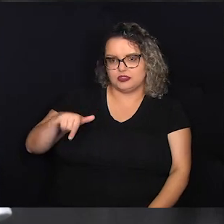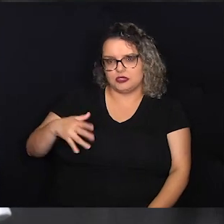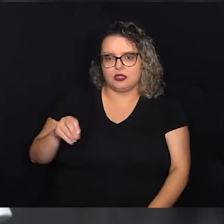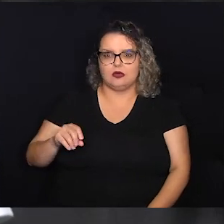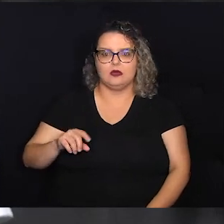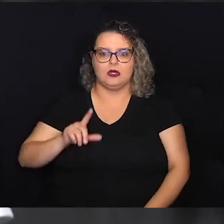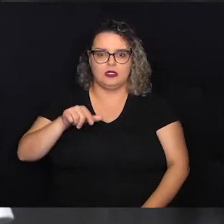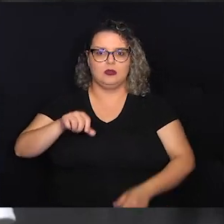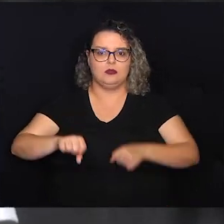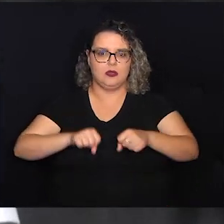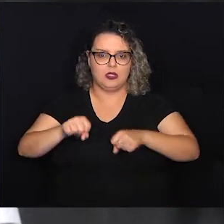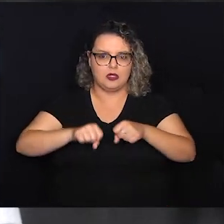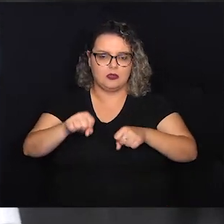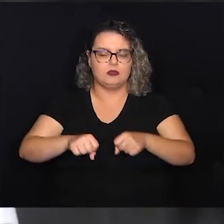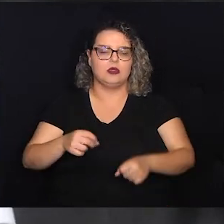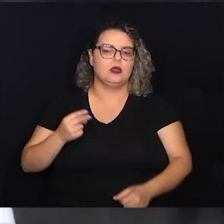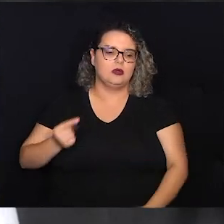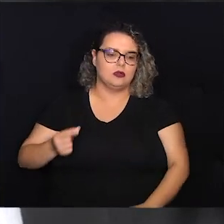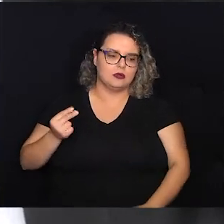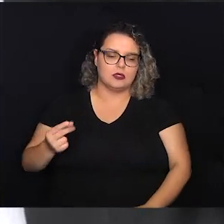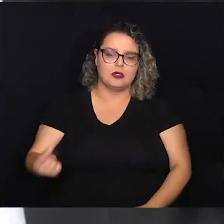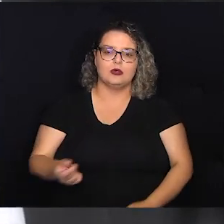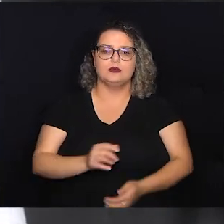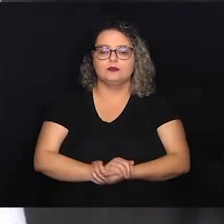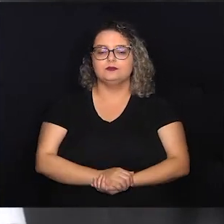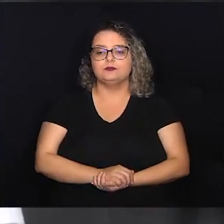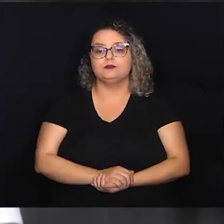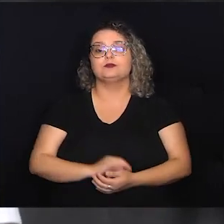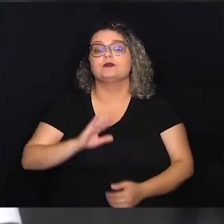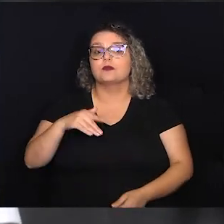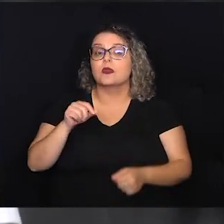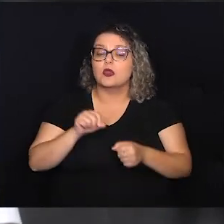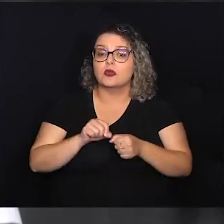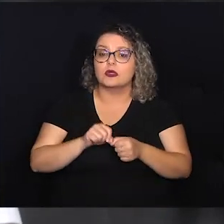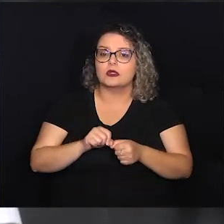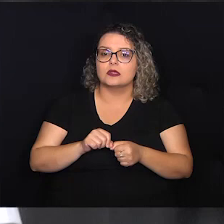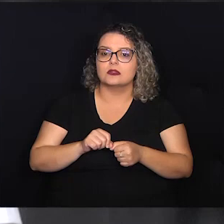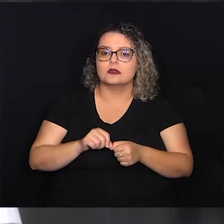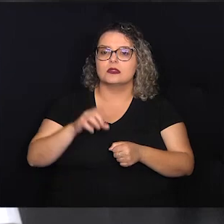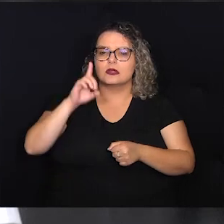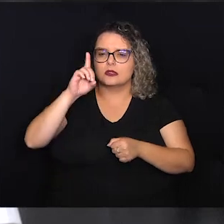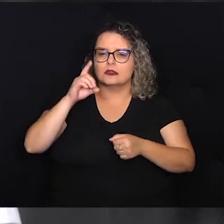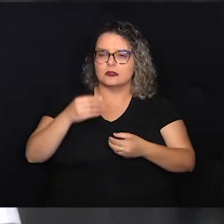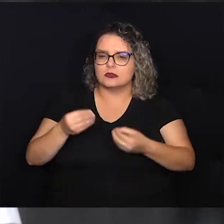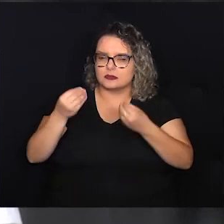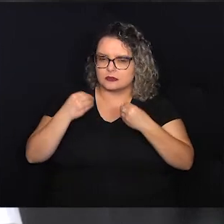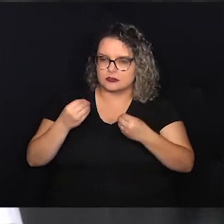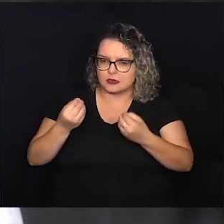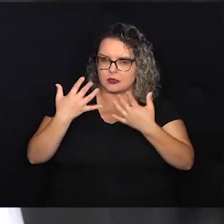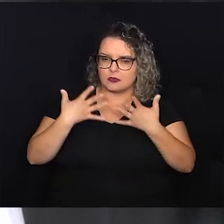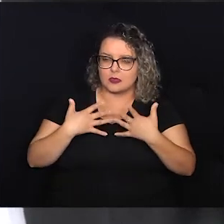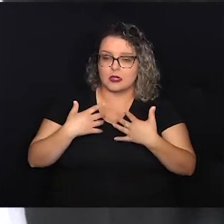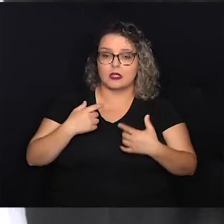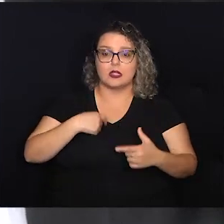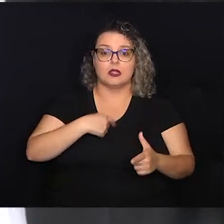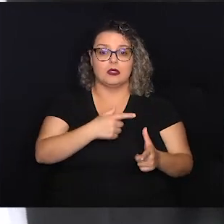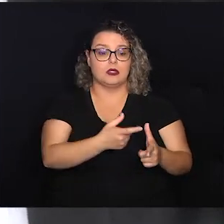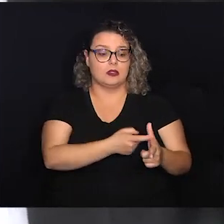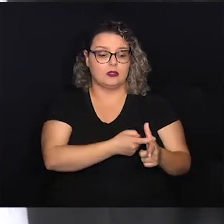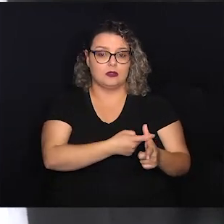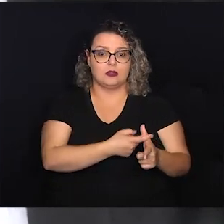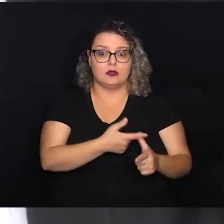porque durante muito tempo eu fiquei numa bicicleta. E quando eu fiz isso, Deus abriu a porta e eu estava devendo, para que vocês tenham